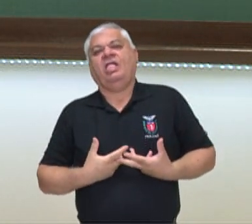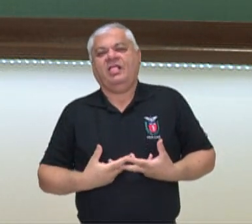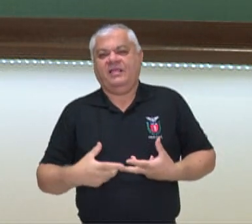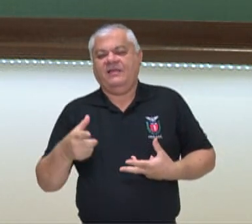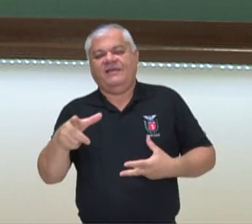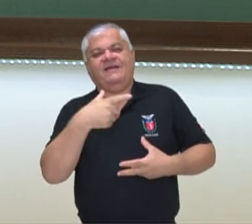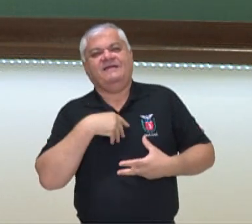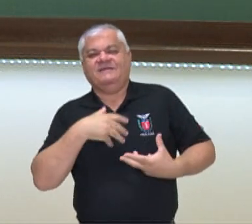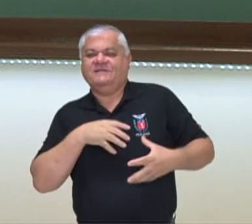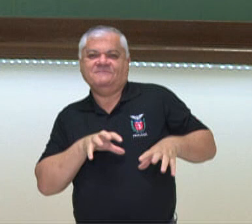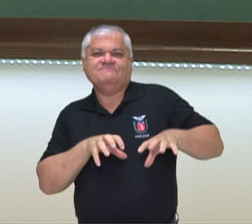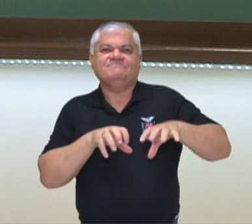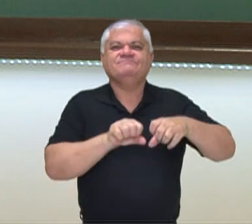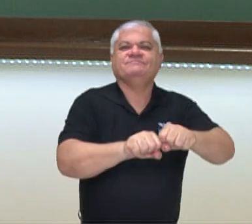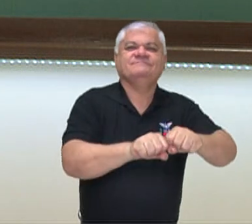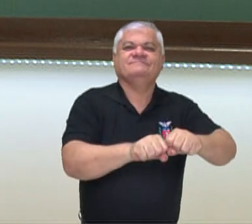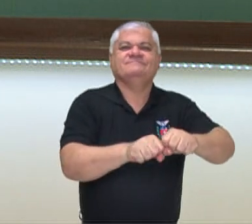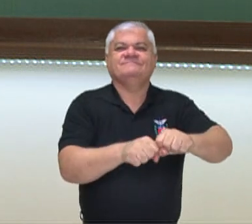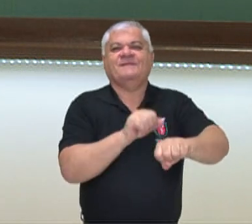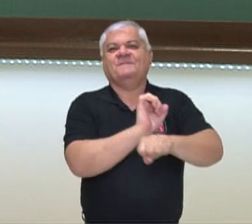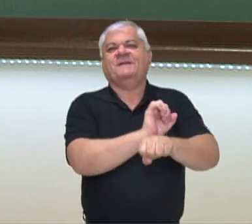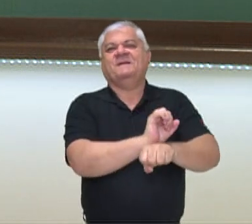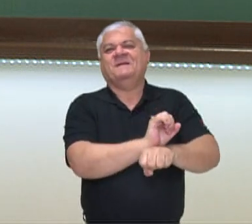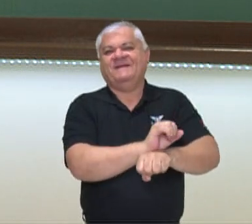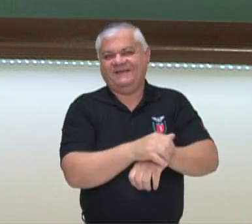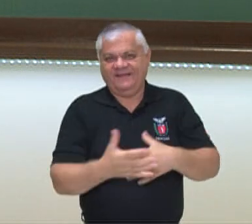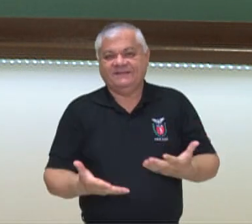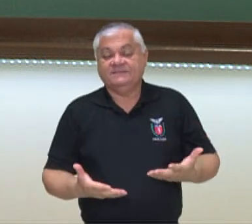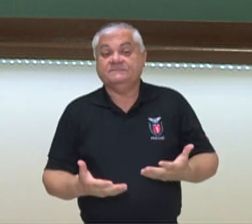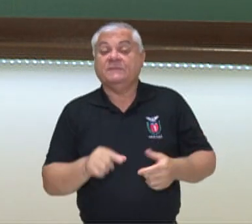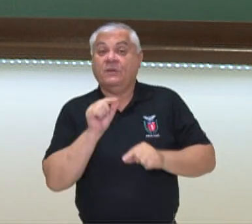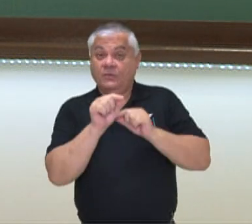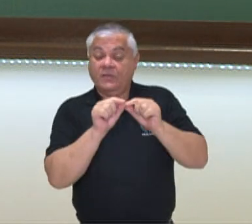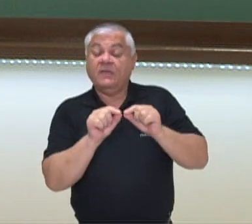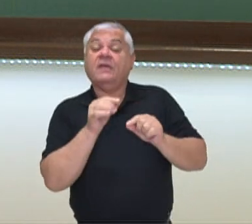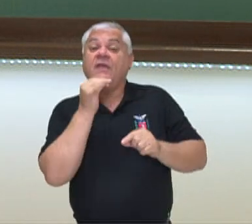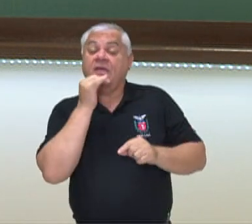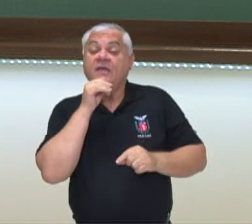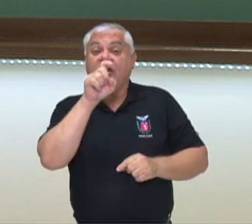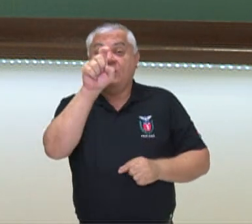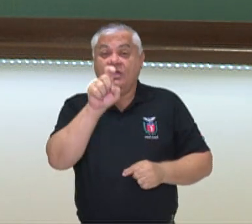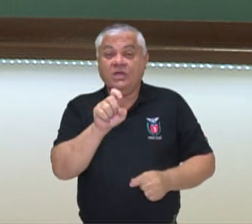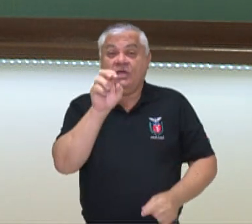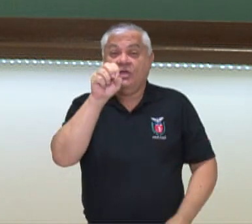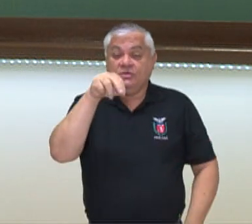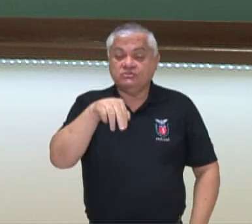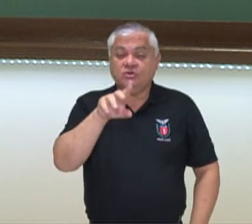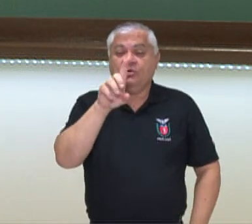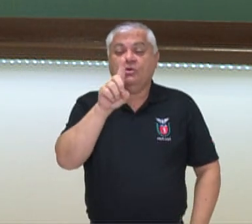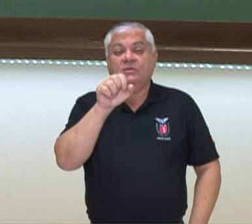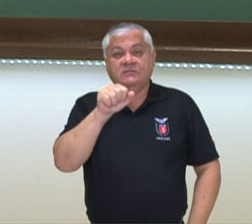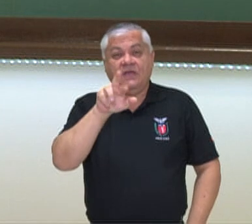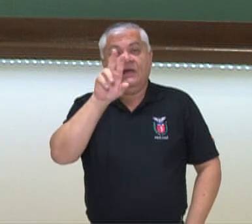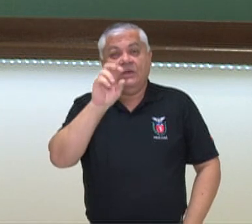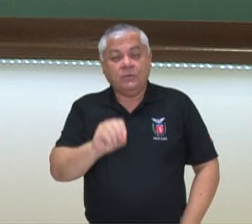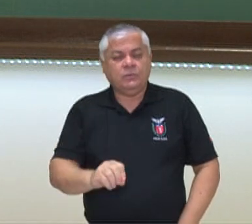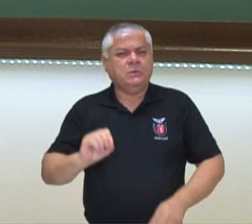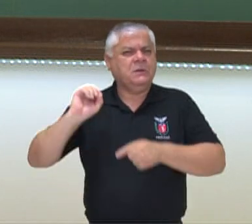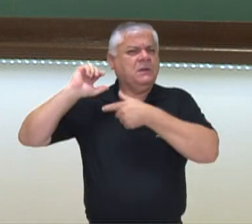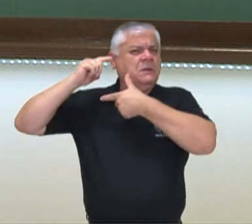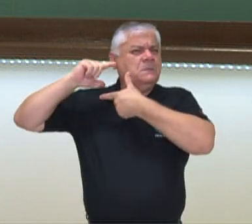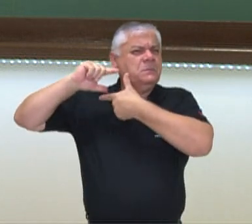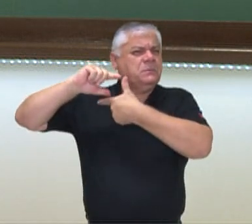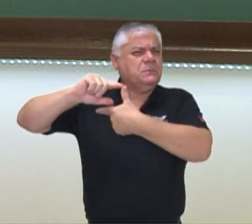está cansado, é mais fácil, né, de superá-lo. A tradição do Shondaro diz que